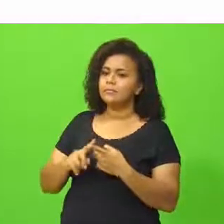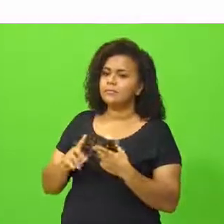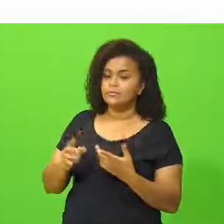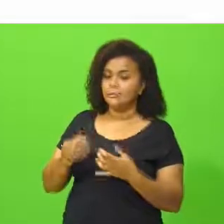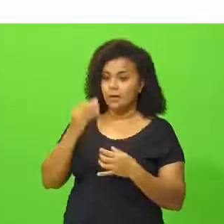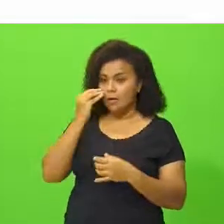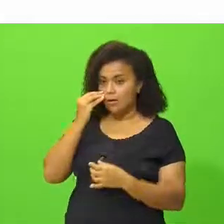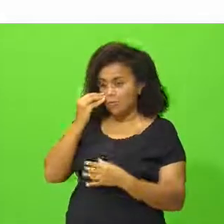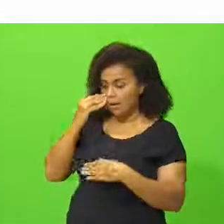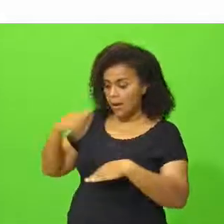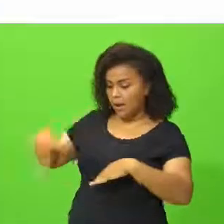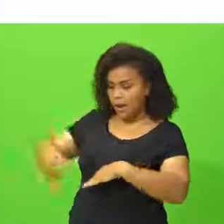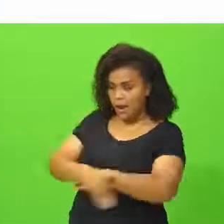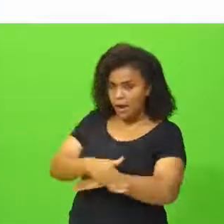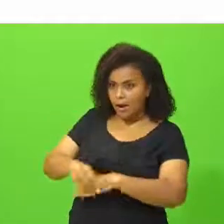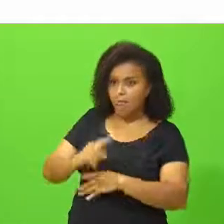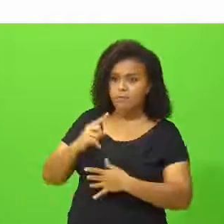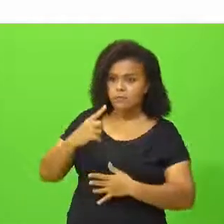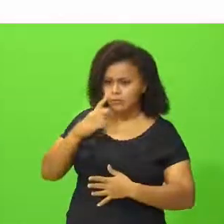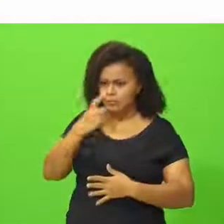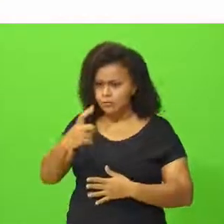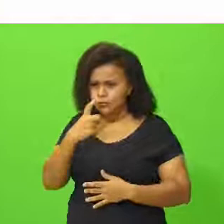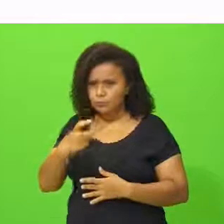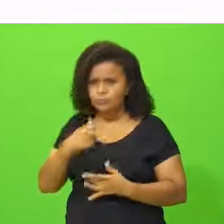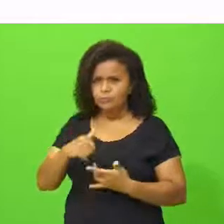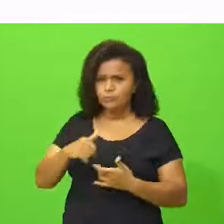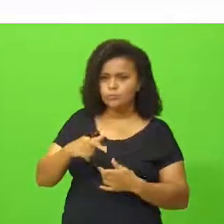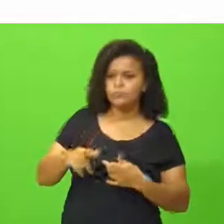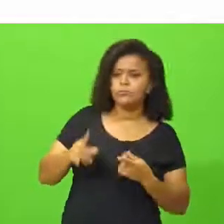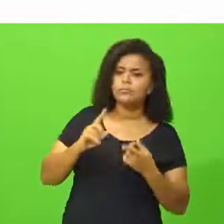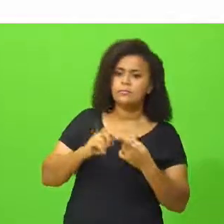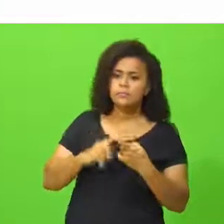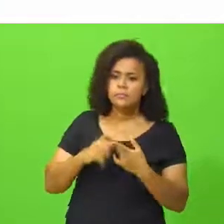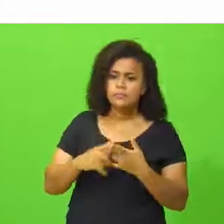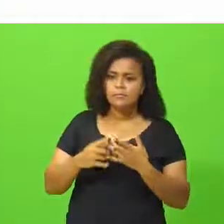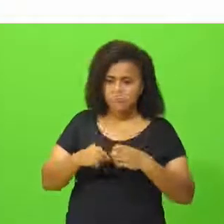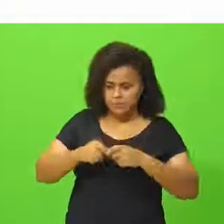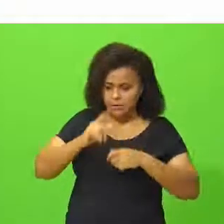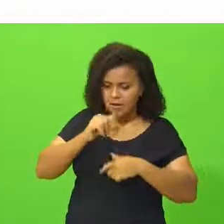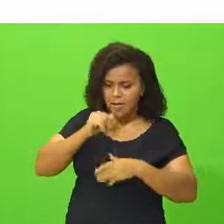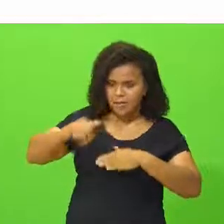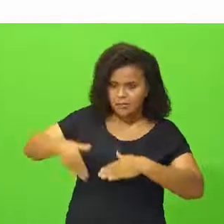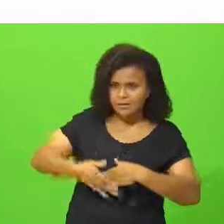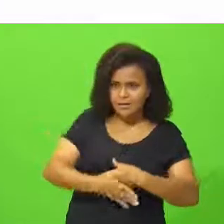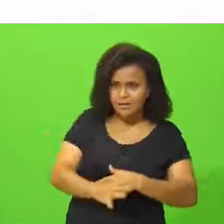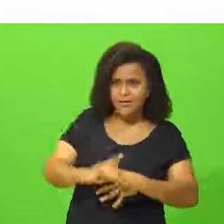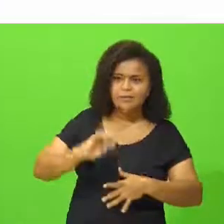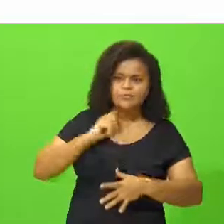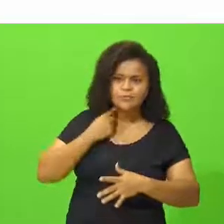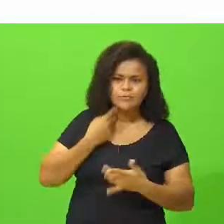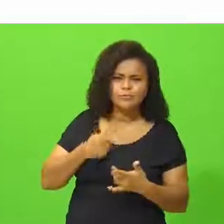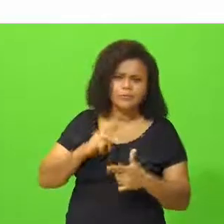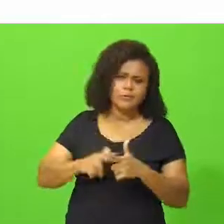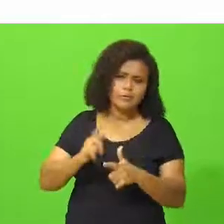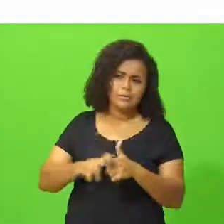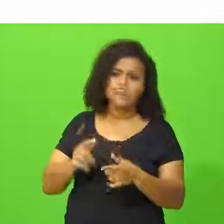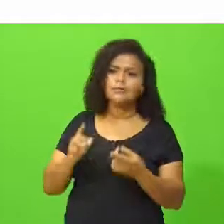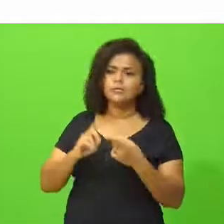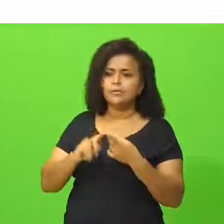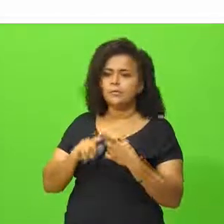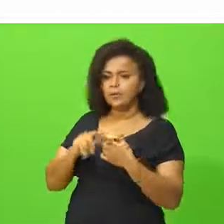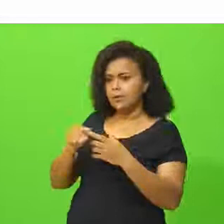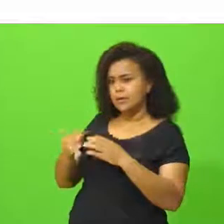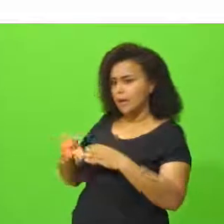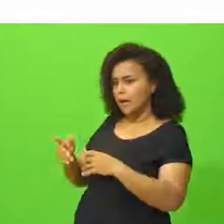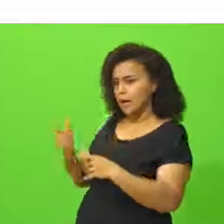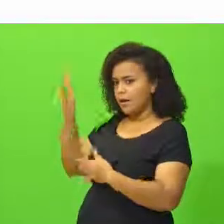esgoto lançado já são os dejetos líquidos lançados pela fábrica nos rios, e aqui vai aparecer um esquema mostrando